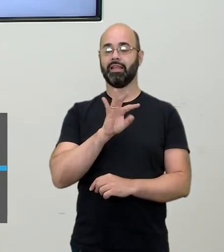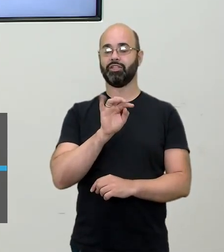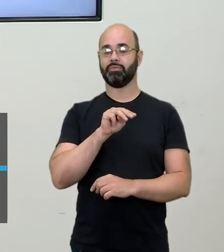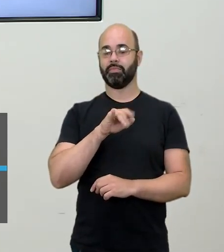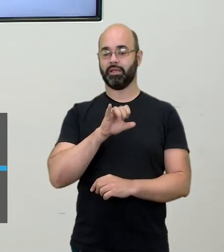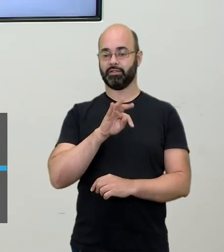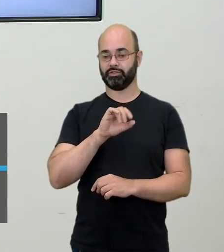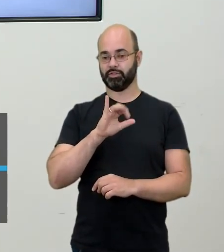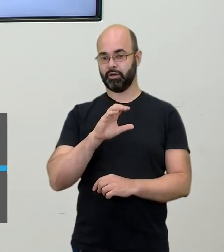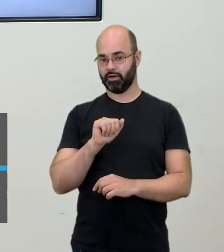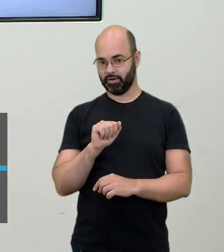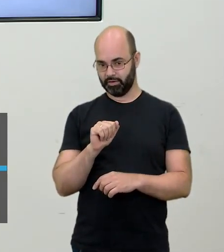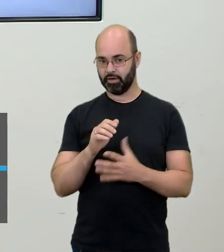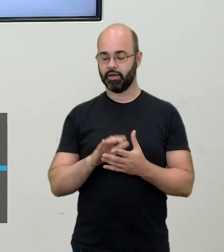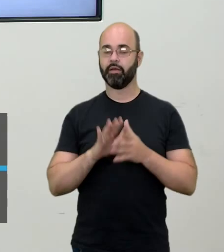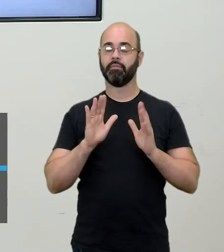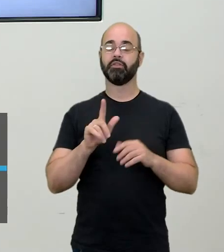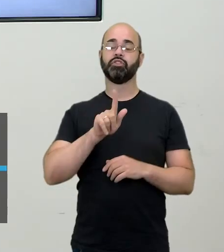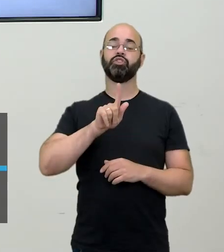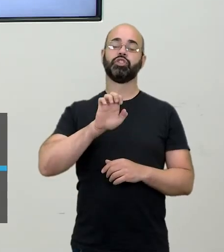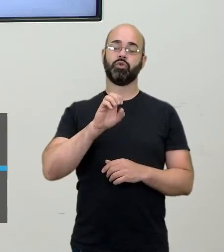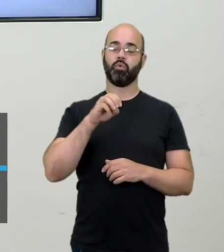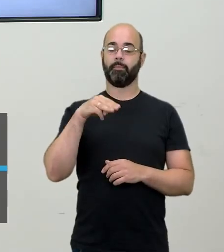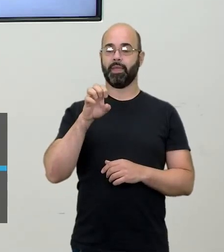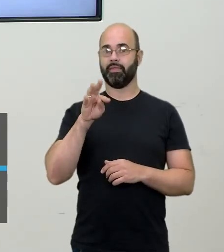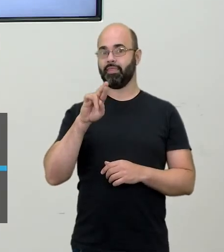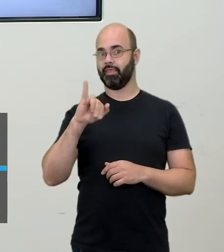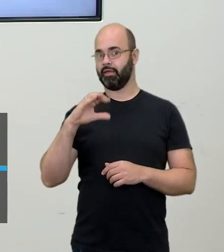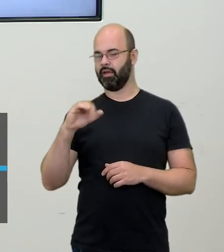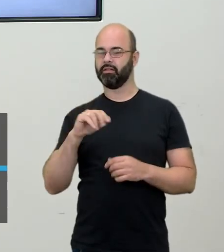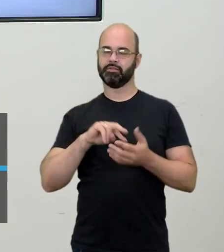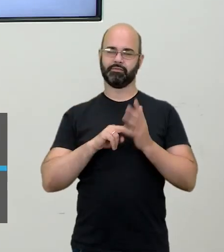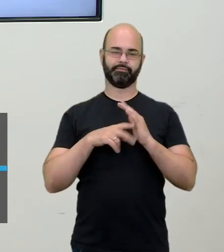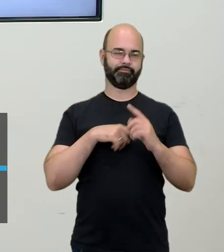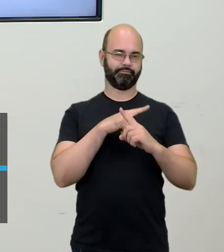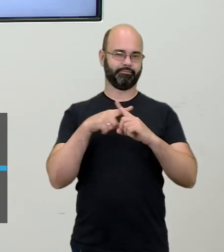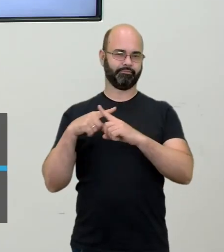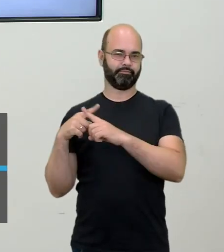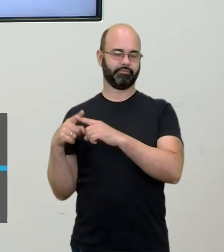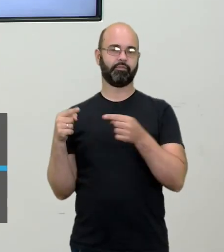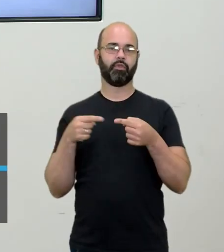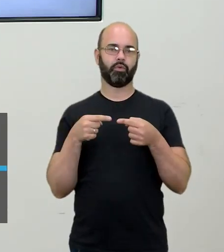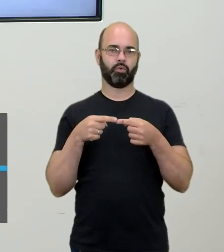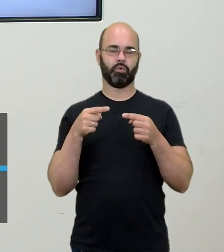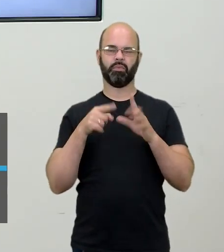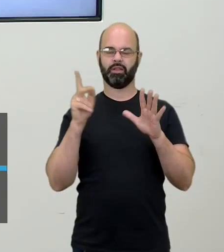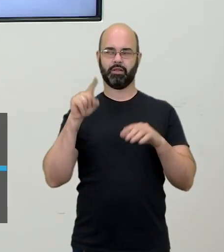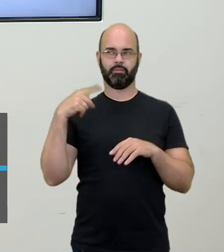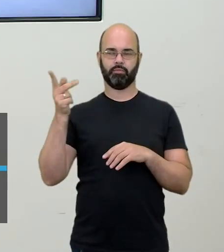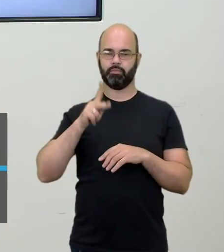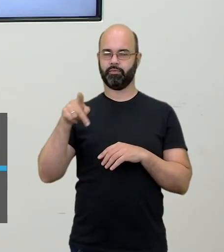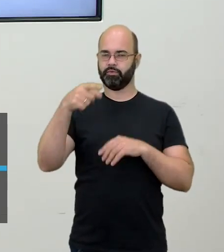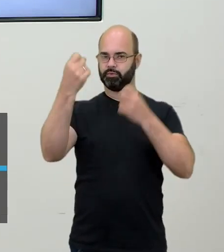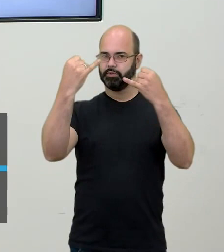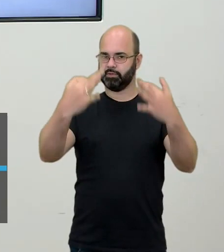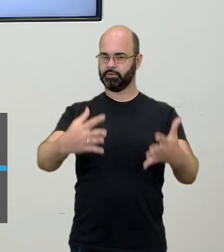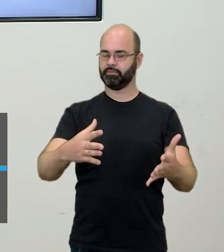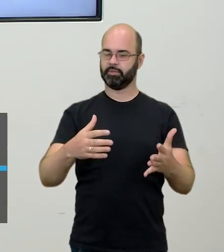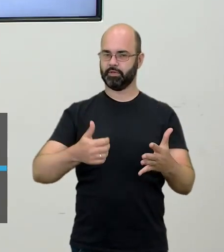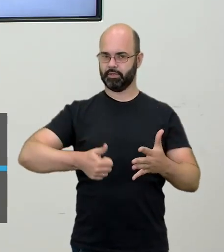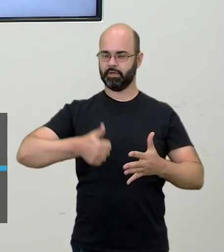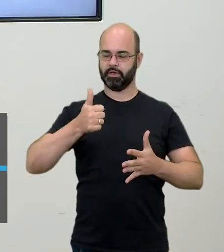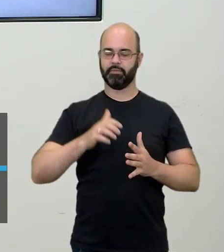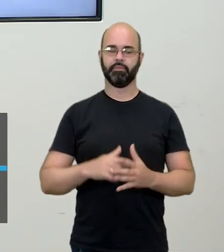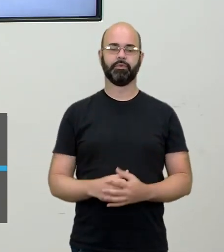bem simples, né? O professor da formação geral básica trabalha isso aí com vocês, tá? Então, a ideia aqui, o que é? É